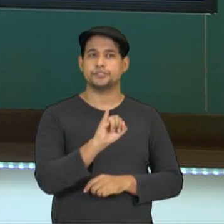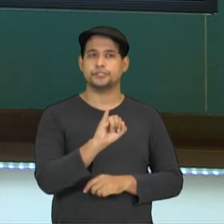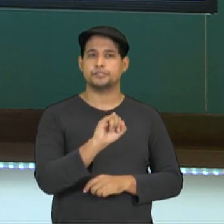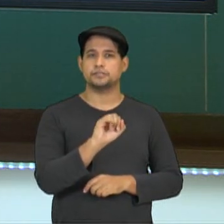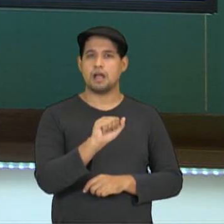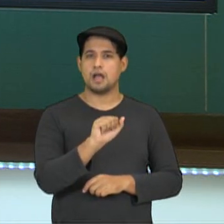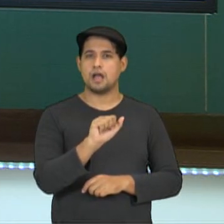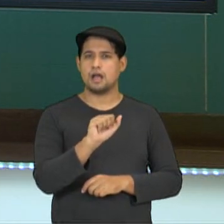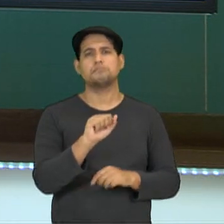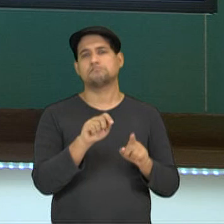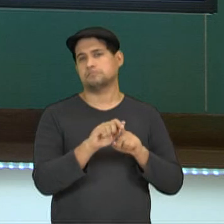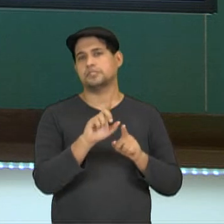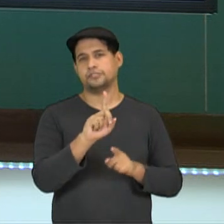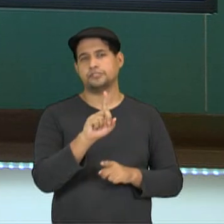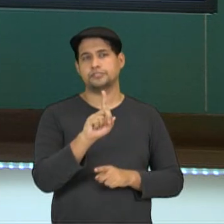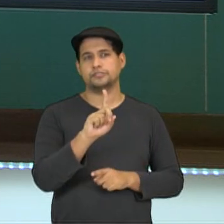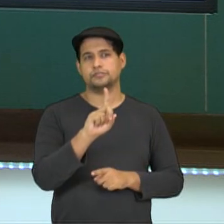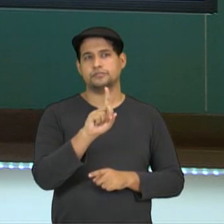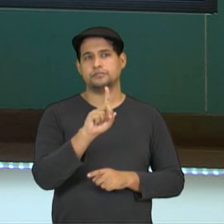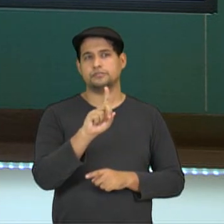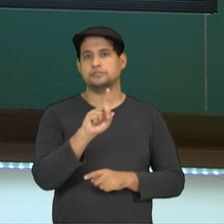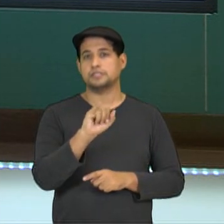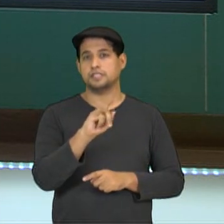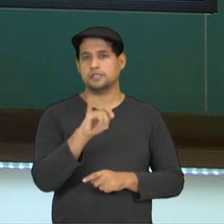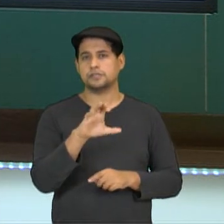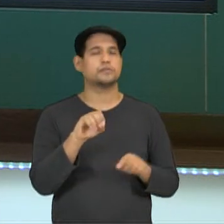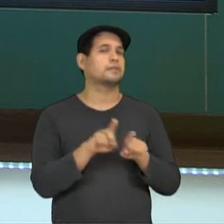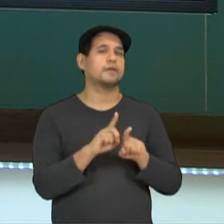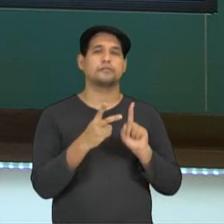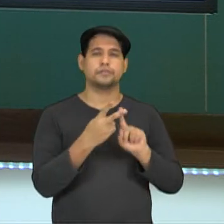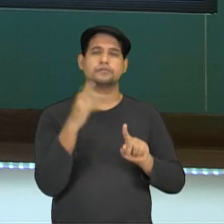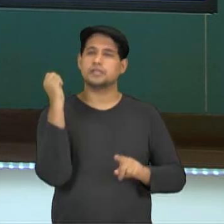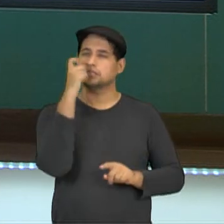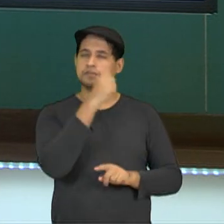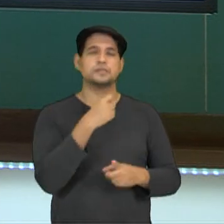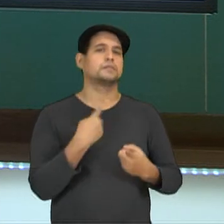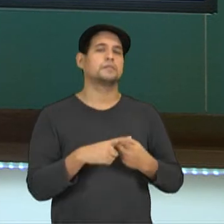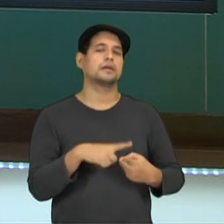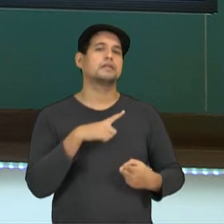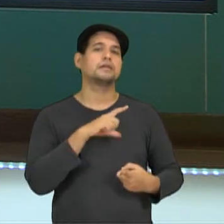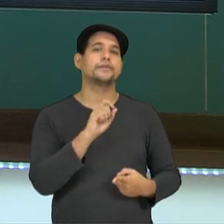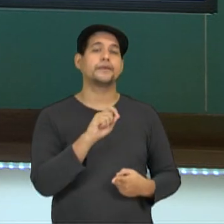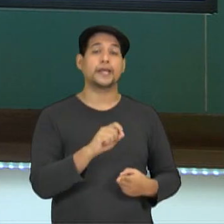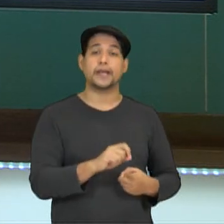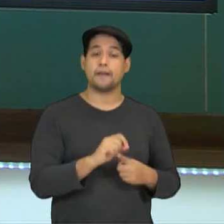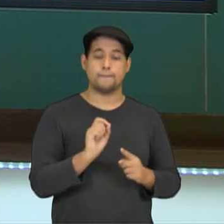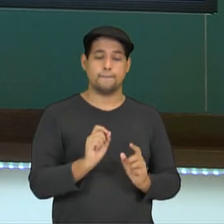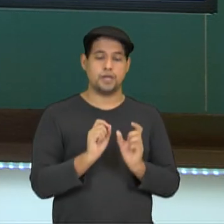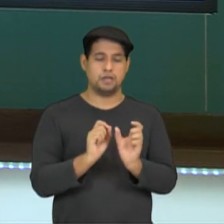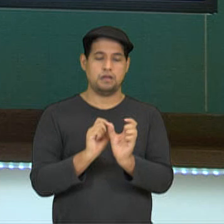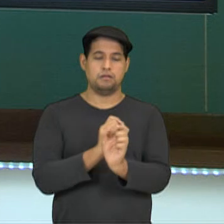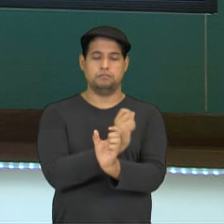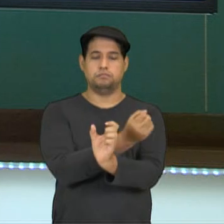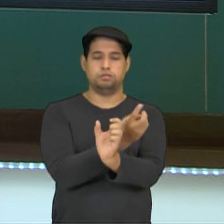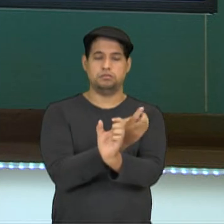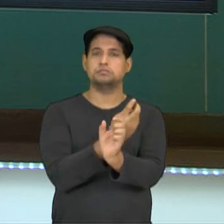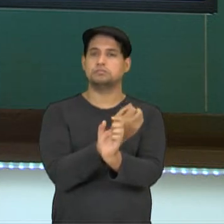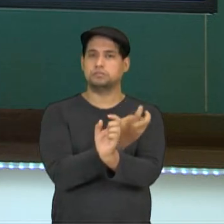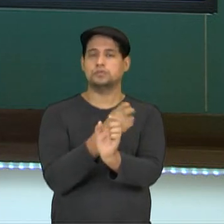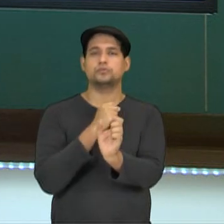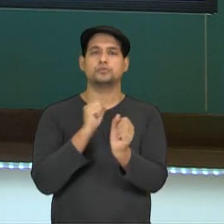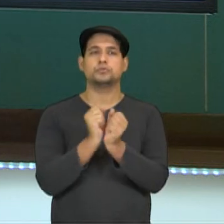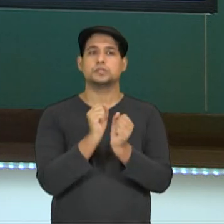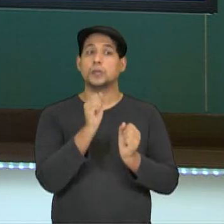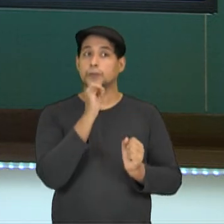silício. E o segundo? O segundo é um pouquinho mais difícil porque exige o prefixo aí para os 2 elementos.